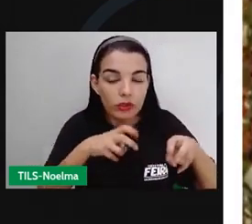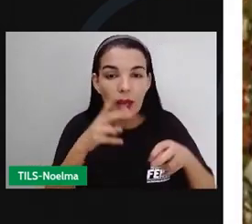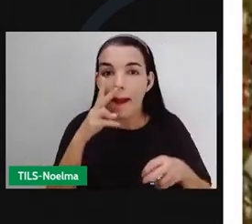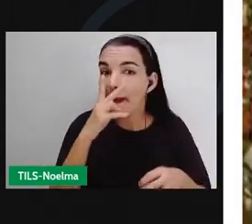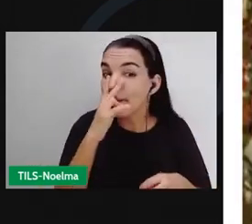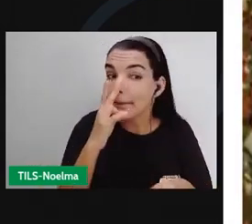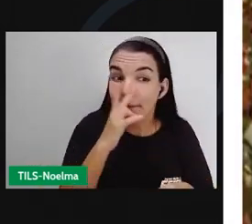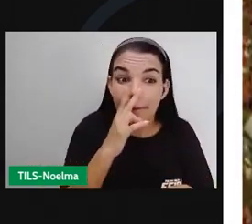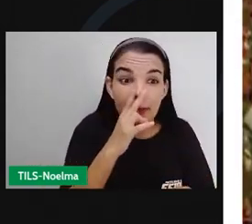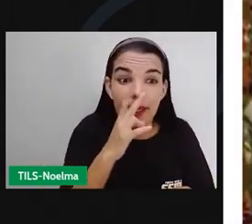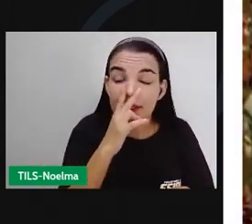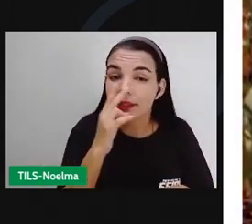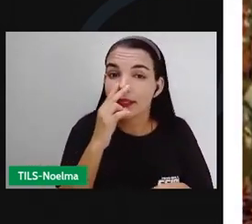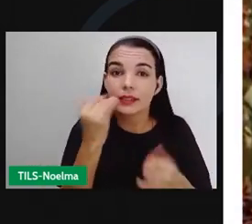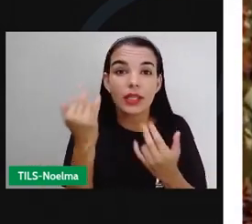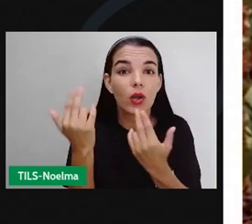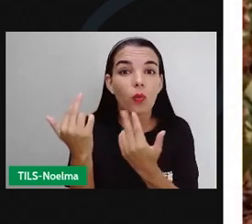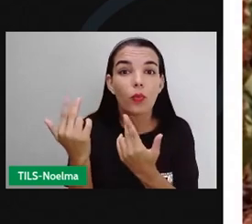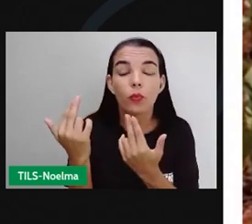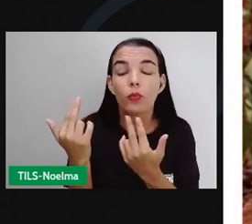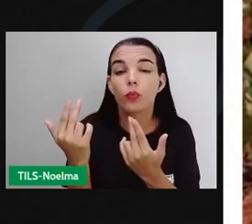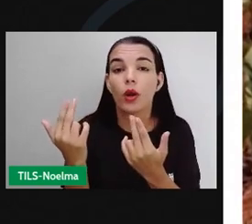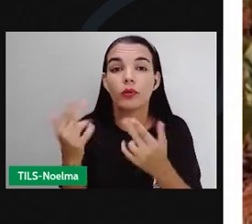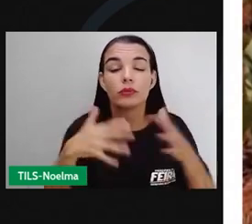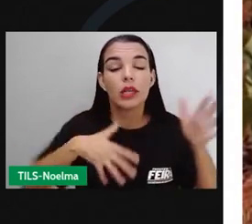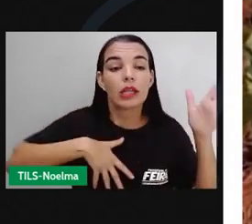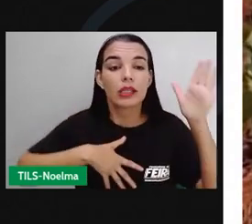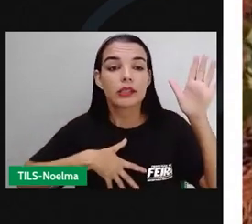está dançando chachado.